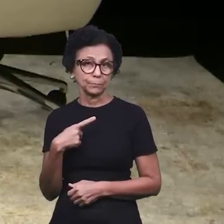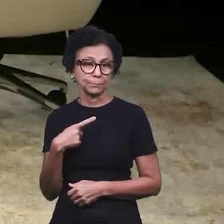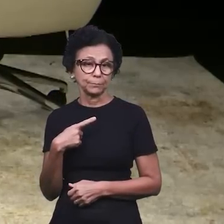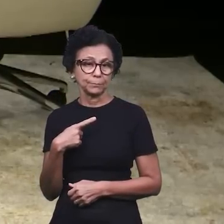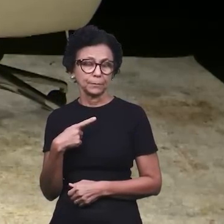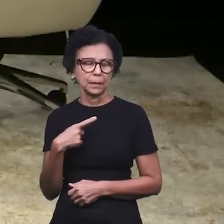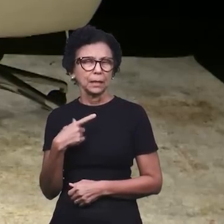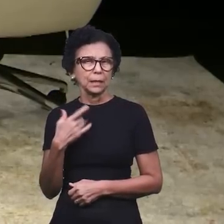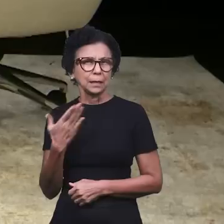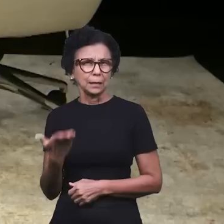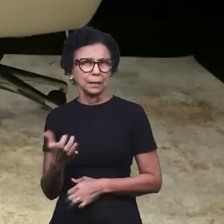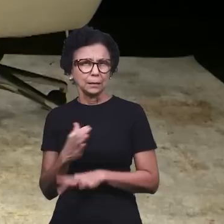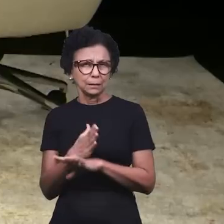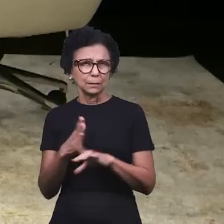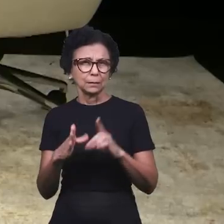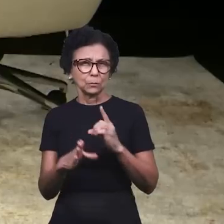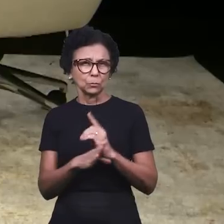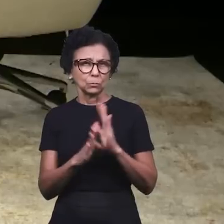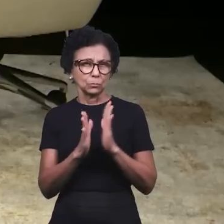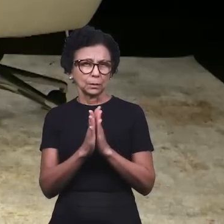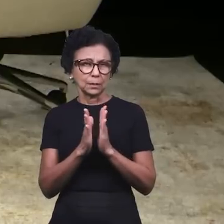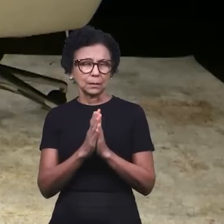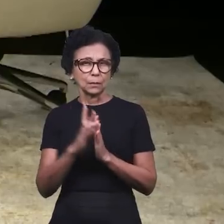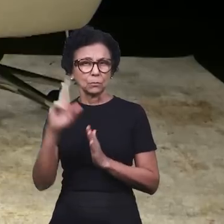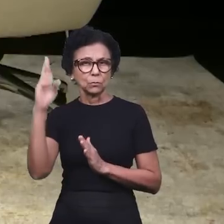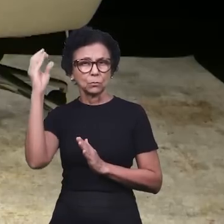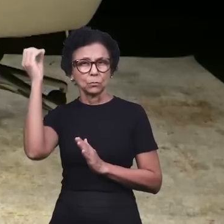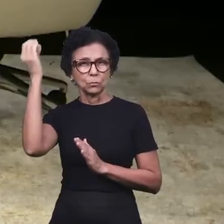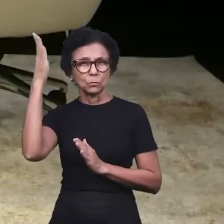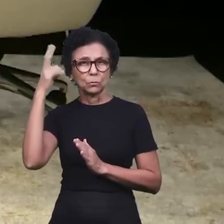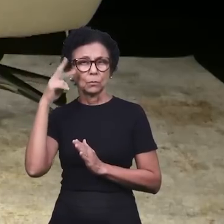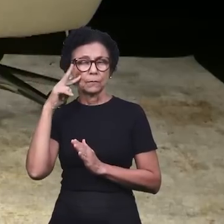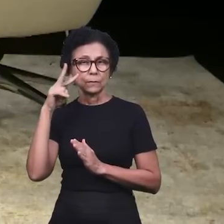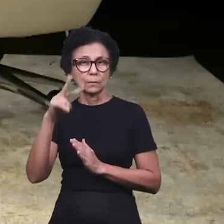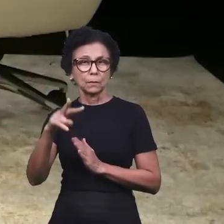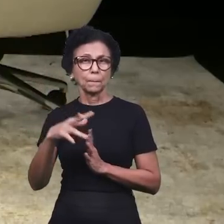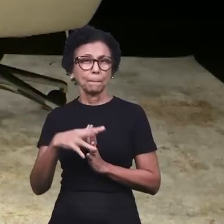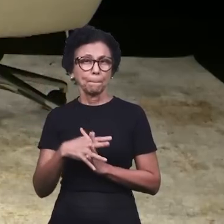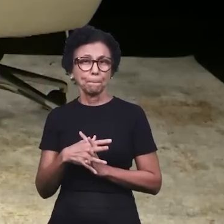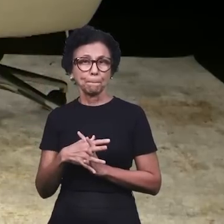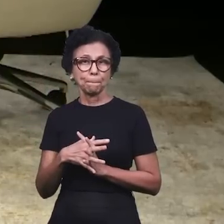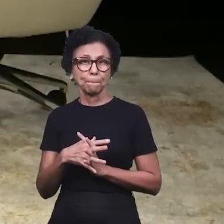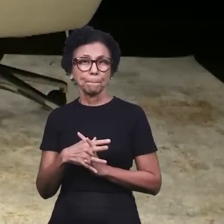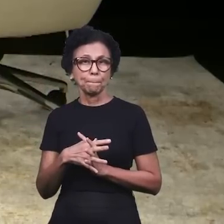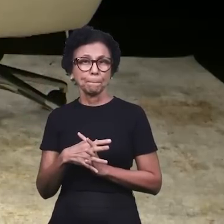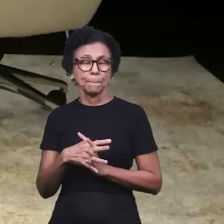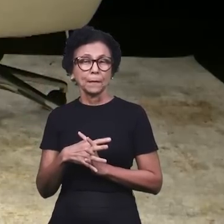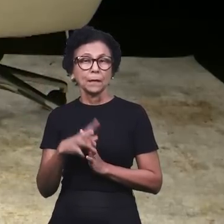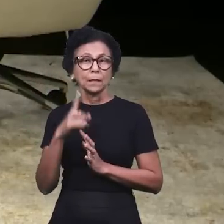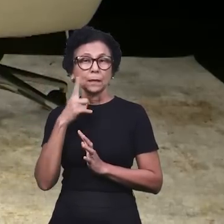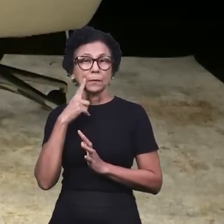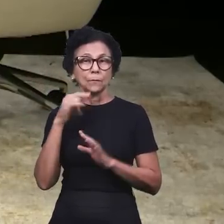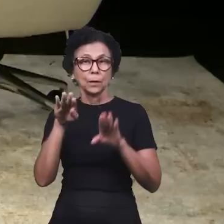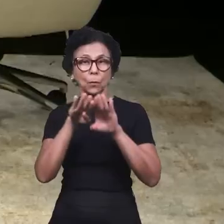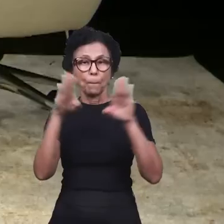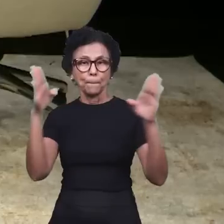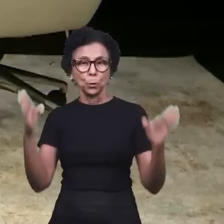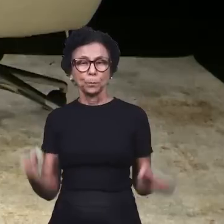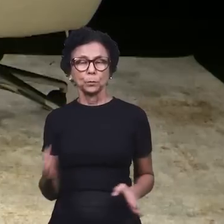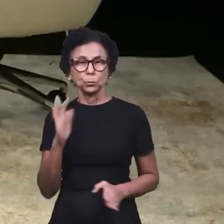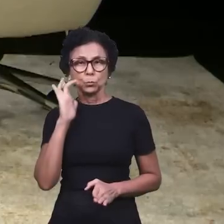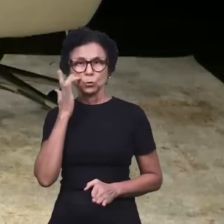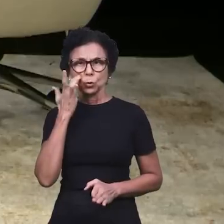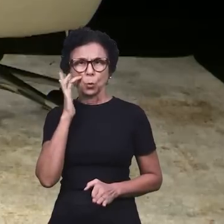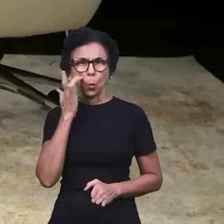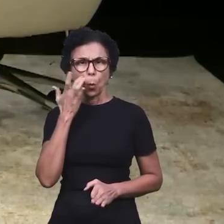vigília, o senhor deu uma visão de um púlpito de ouro. E nós perguntamos, aí todo mundo, não, o senhor vai dar o recurso, o senhor vai dar e tal, tudo bem. O